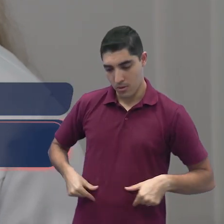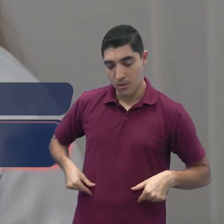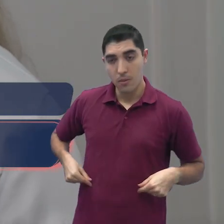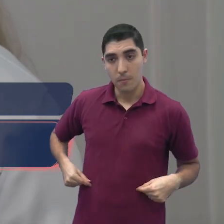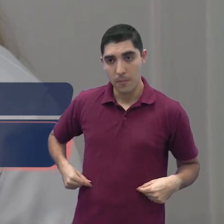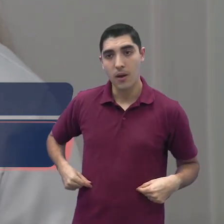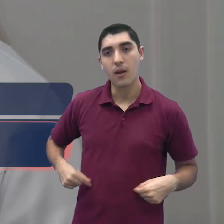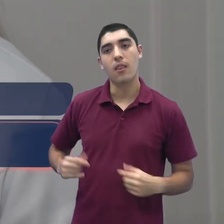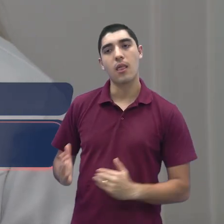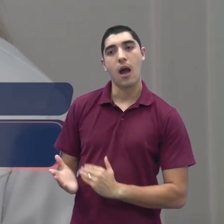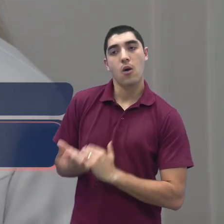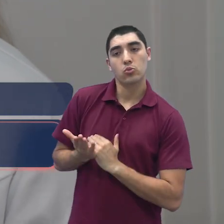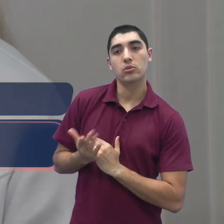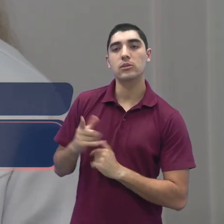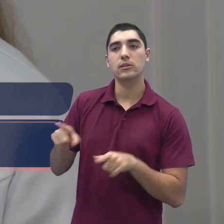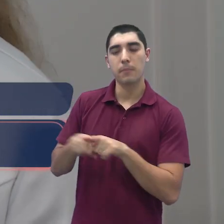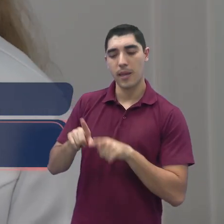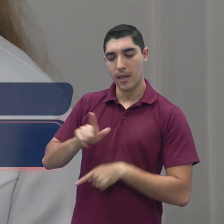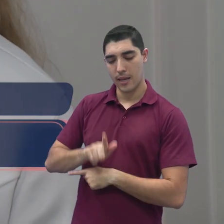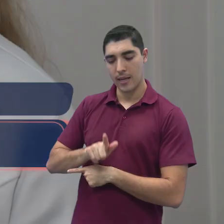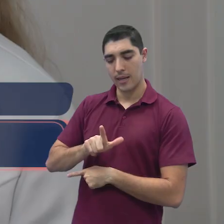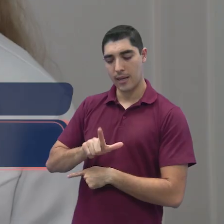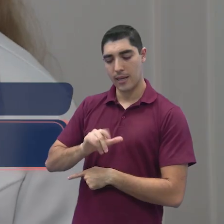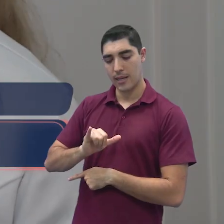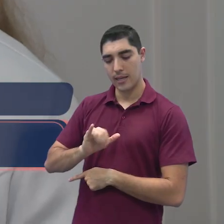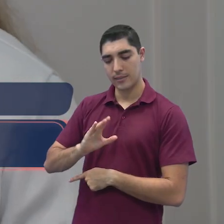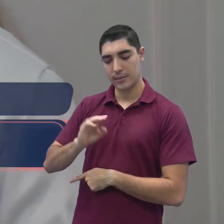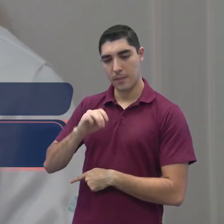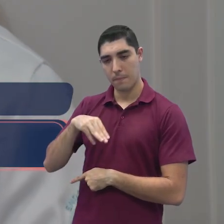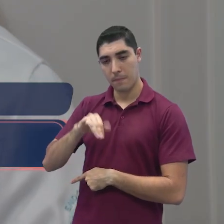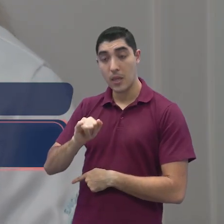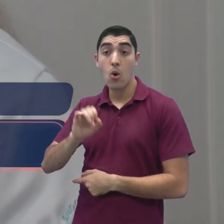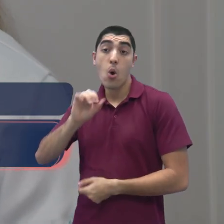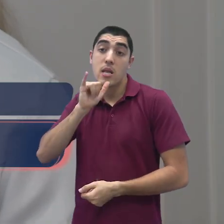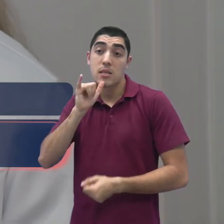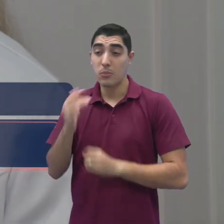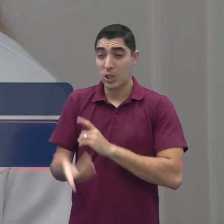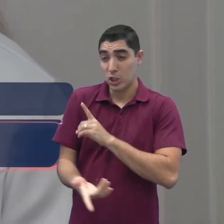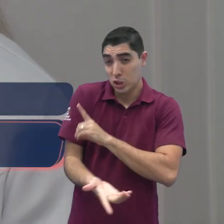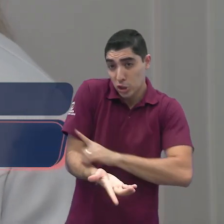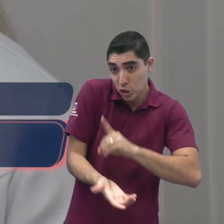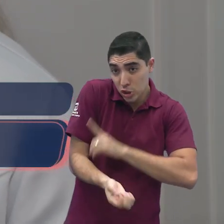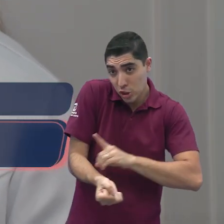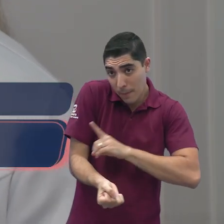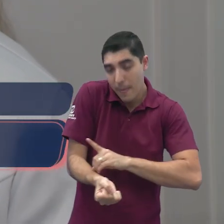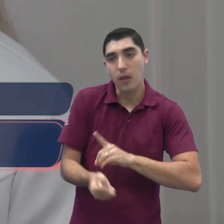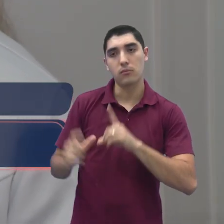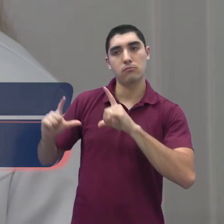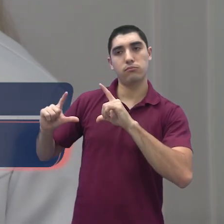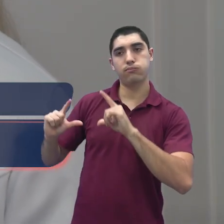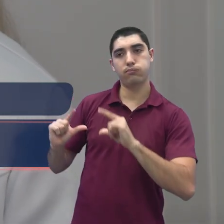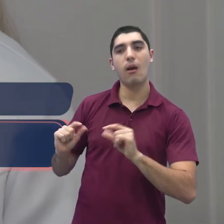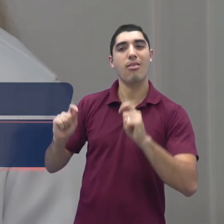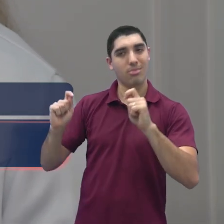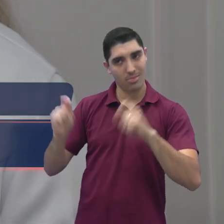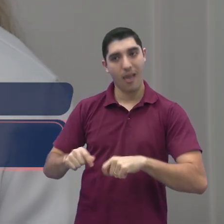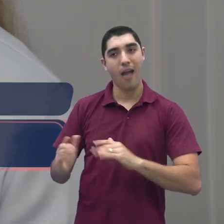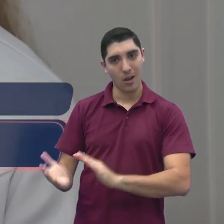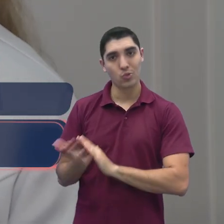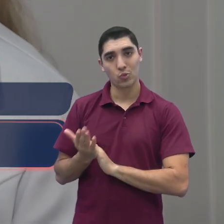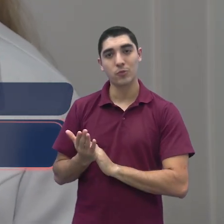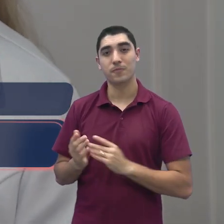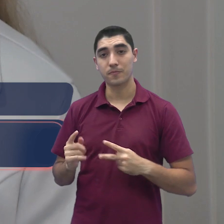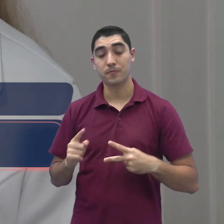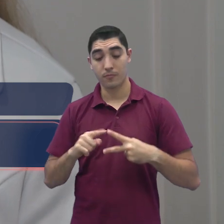insulina pelo pâncreas, então melhora a glicemia também ou previne diabetes para quem não tem, para quem tem pré-diabetes. E